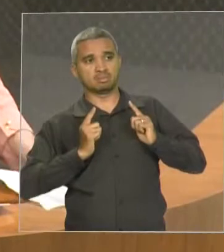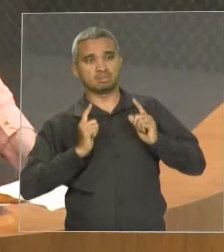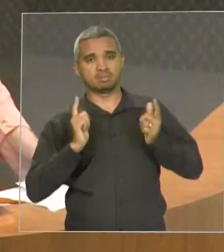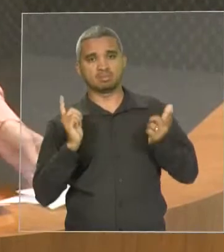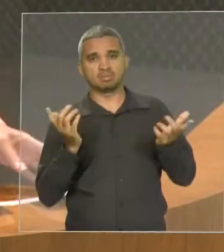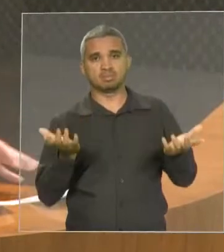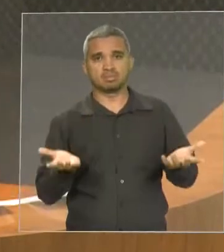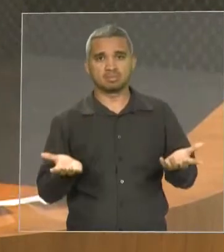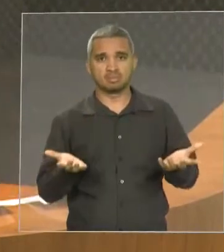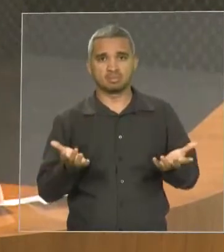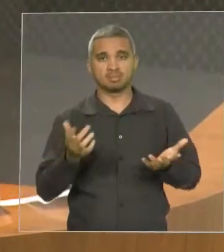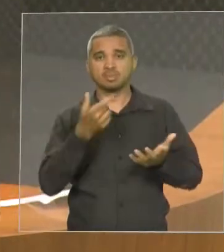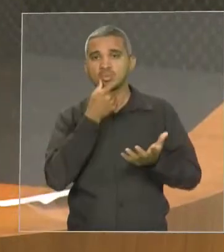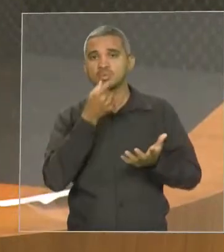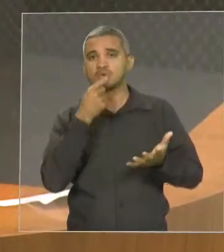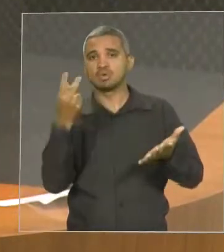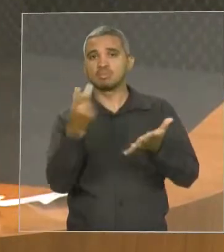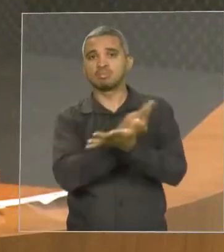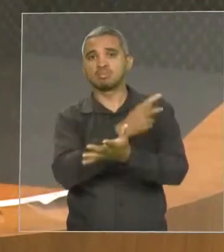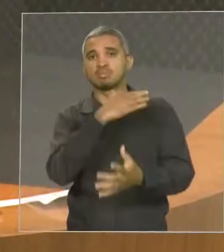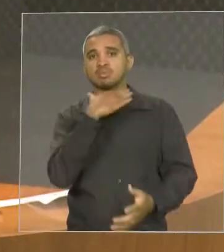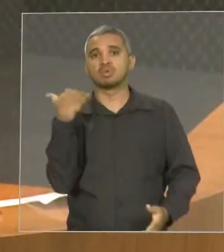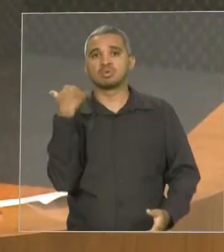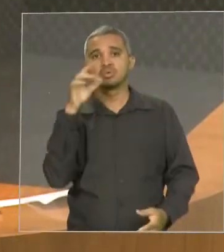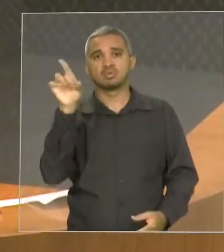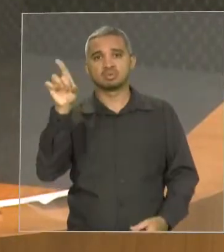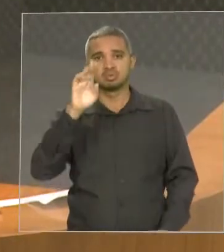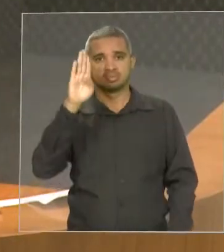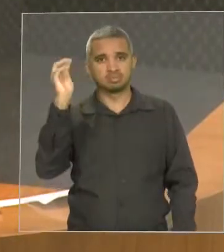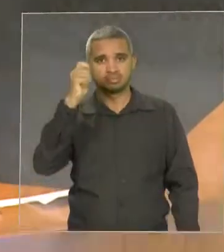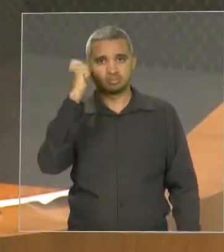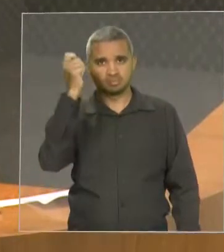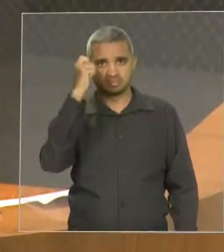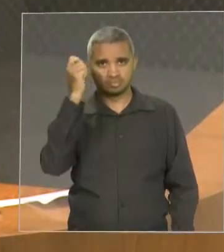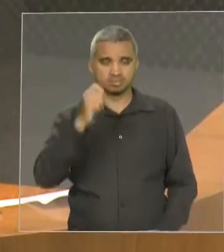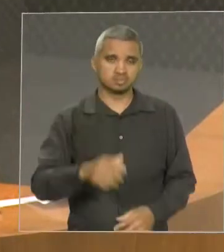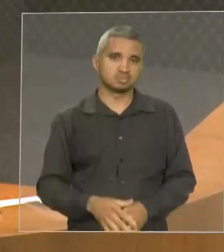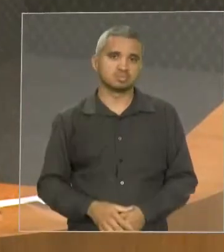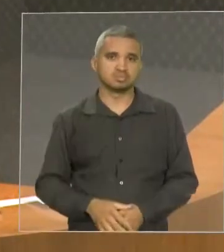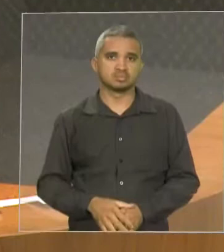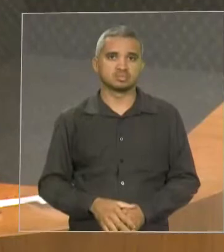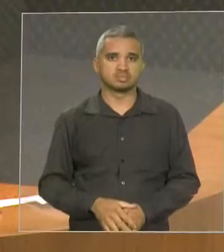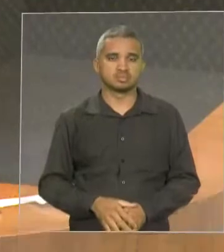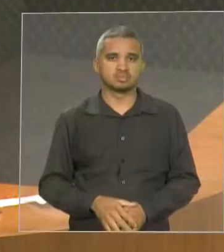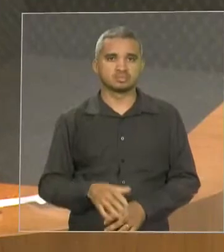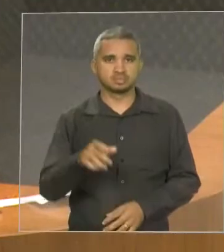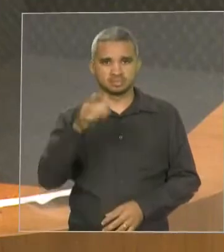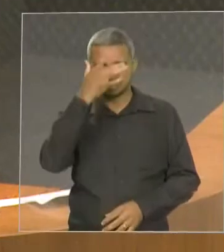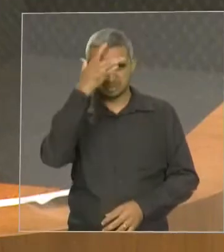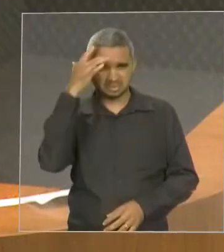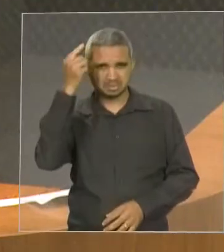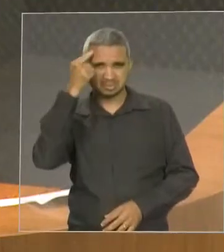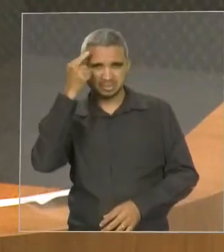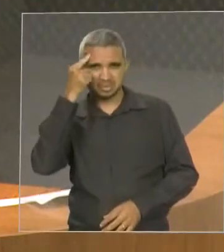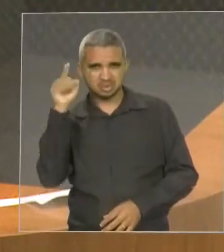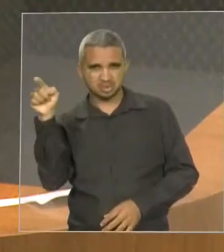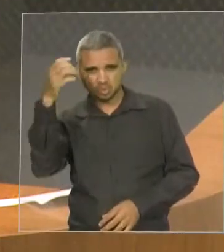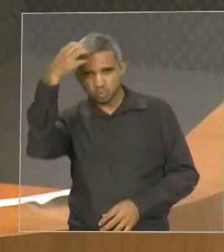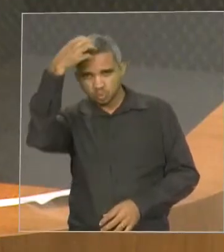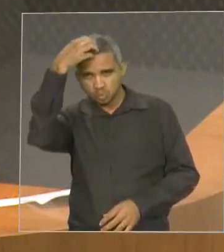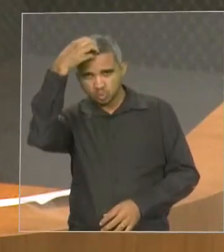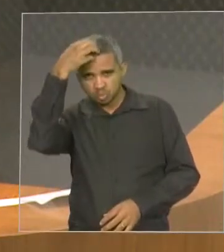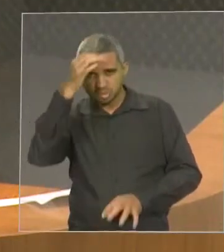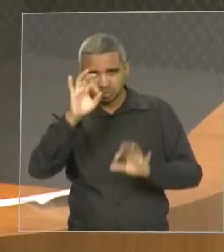saber se ninguém acha que aquilo foi homicídio culposo, se não existiu